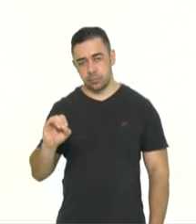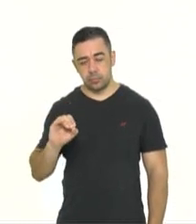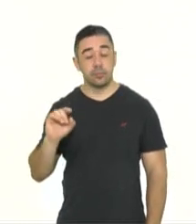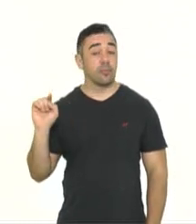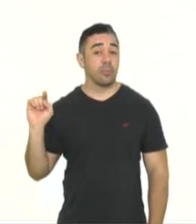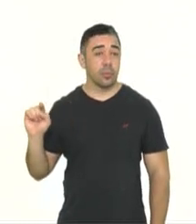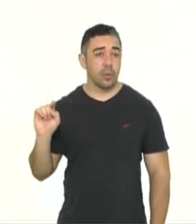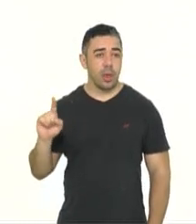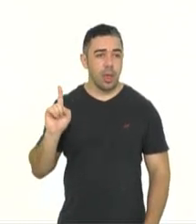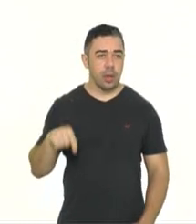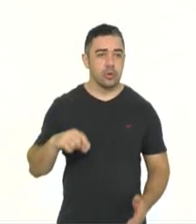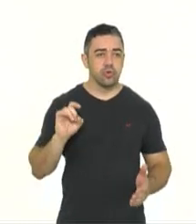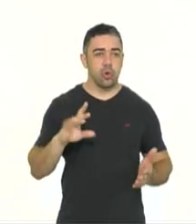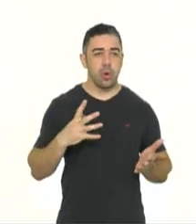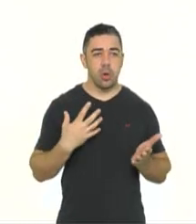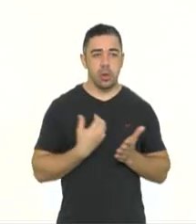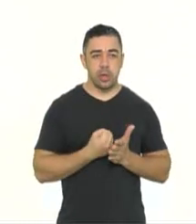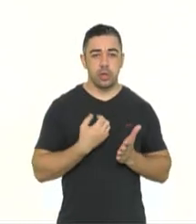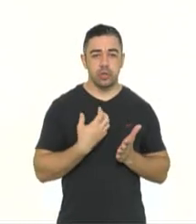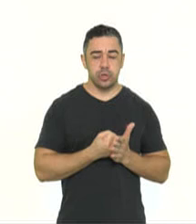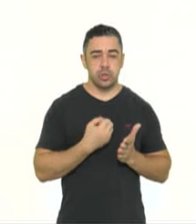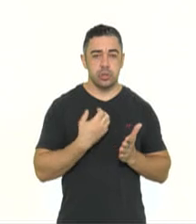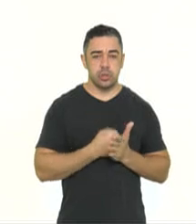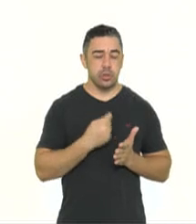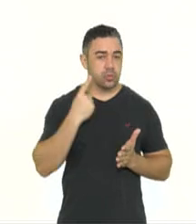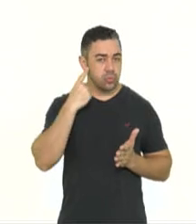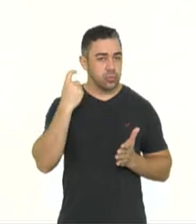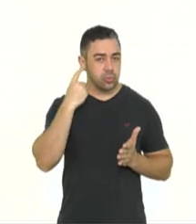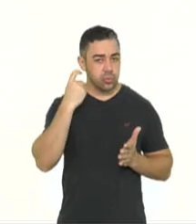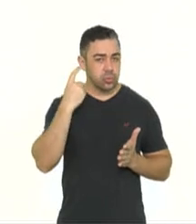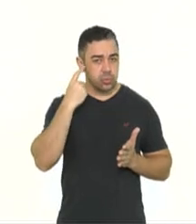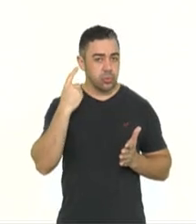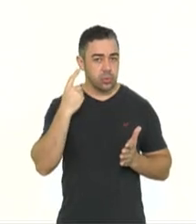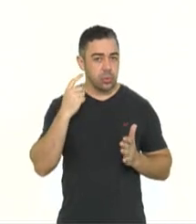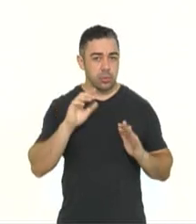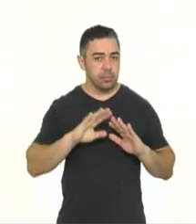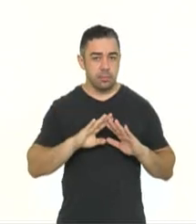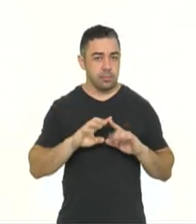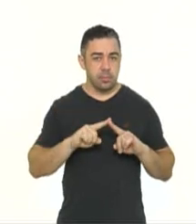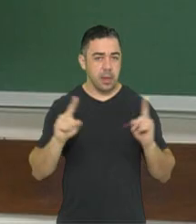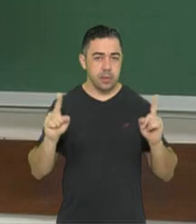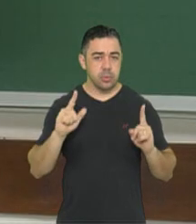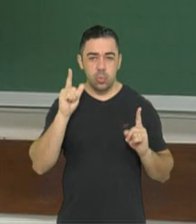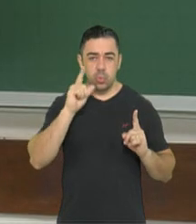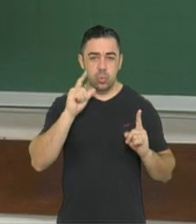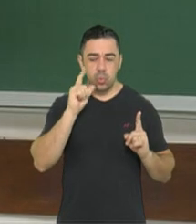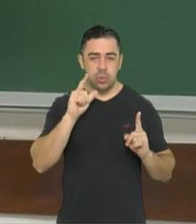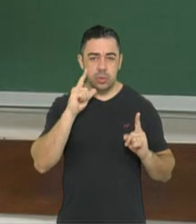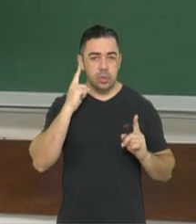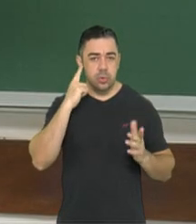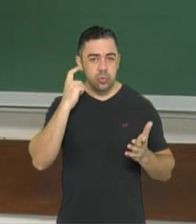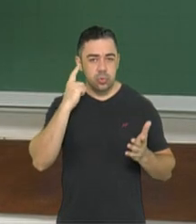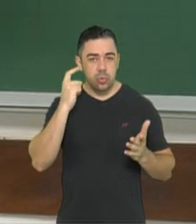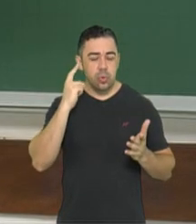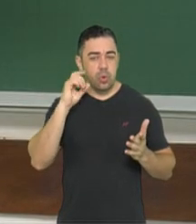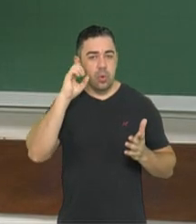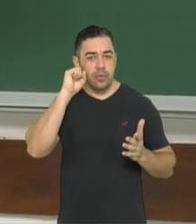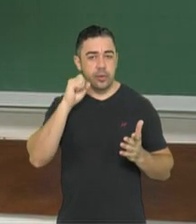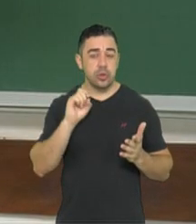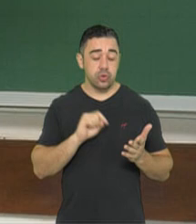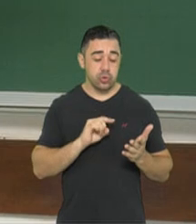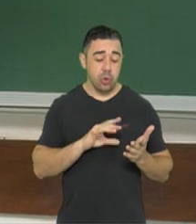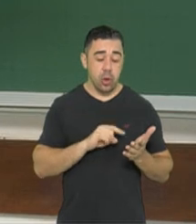entretanto, apenas registrava o som, sem poder reproduzi-lo. Então, provavelmente, eles faziam a gravação do